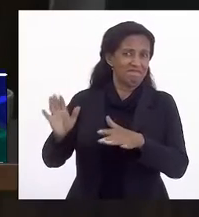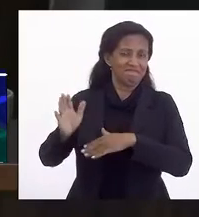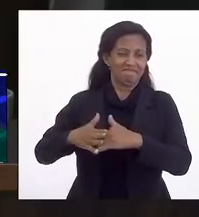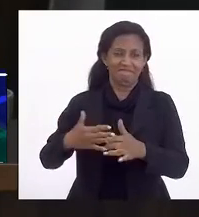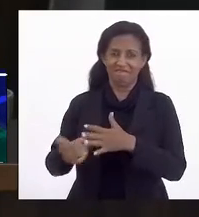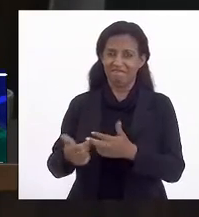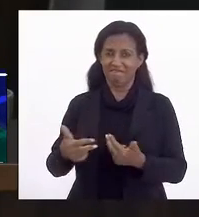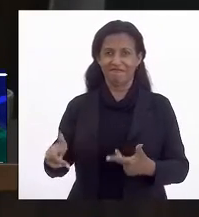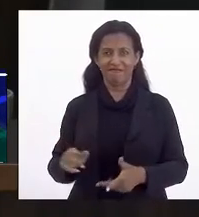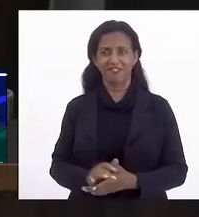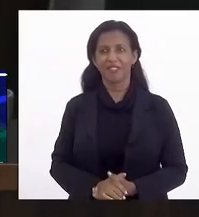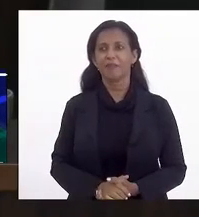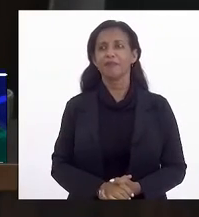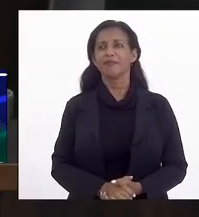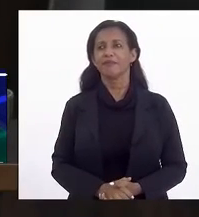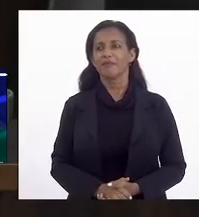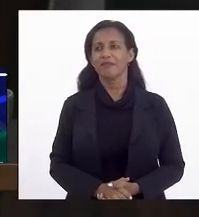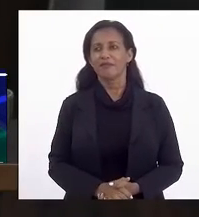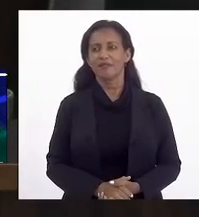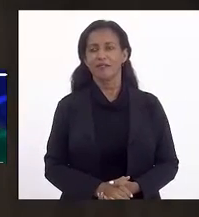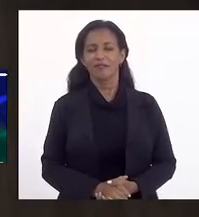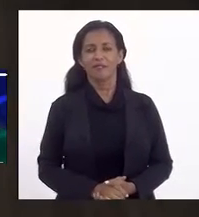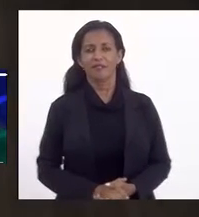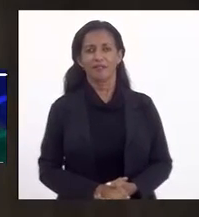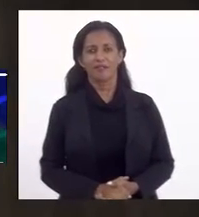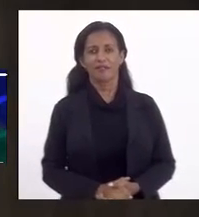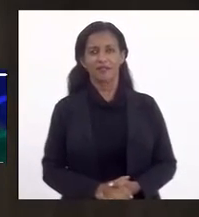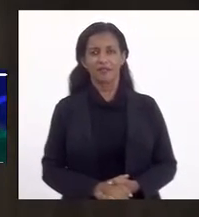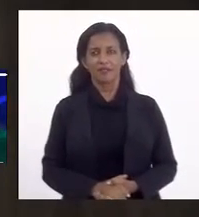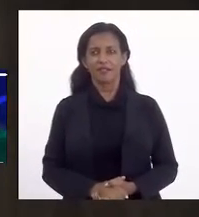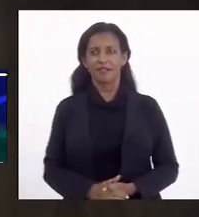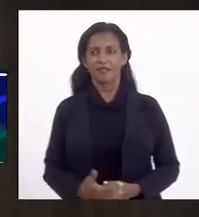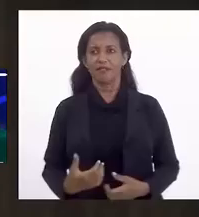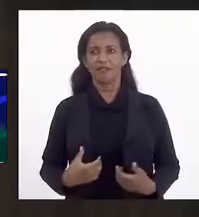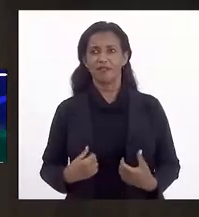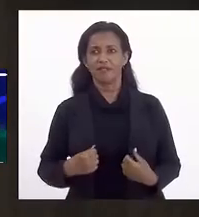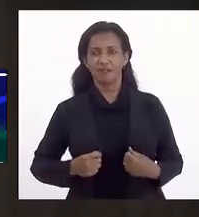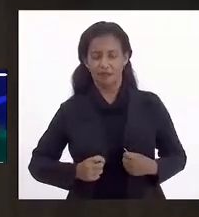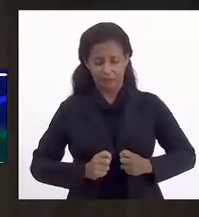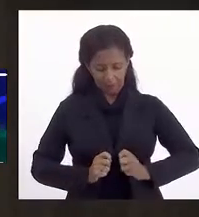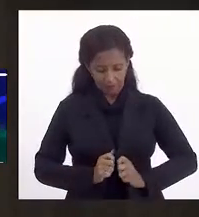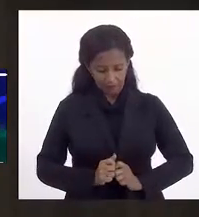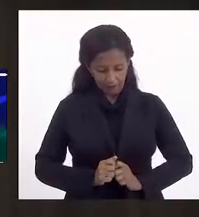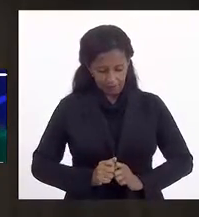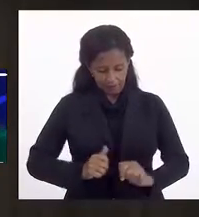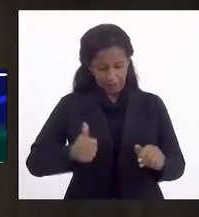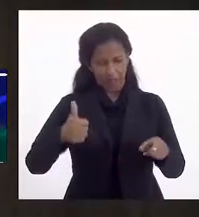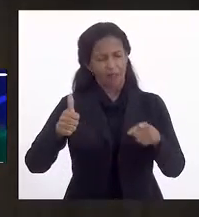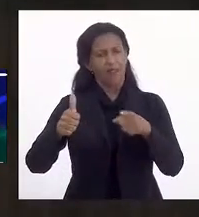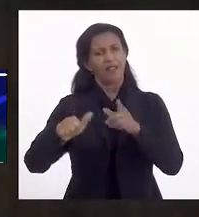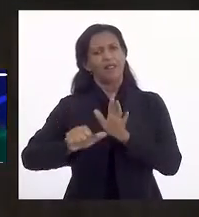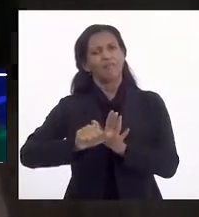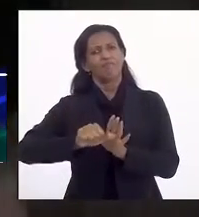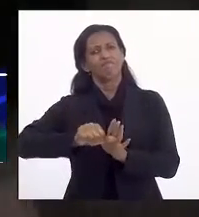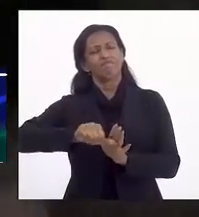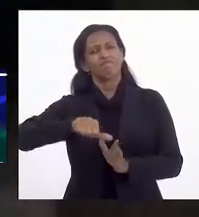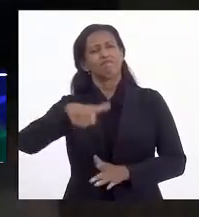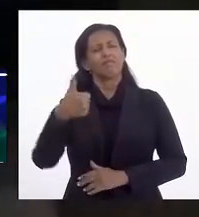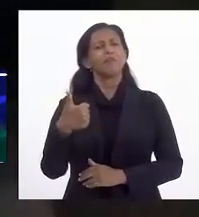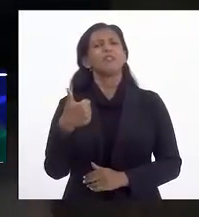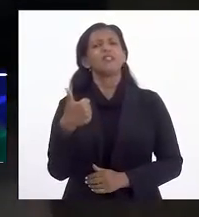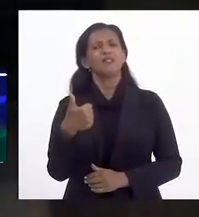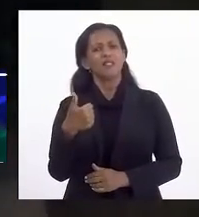bom? Pois não, deputado. Eu ouvi atentamente o meu nobre colega. Primeira vez, senhor presidente, que eu vejo o